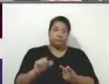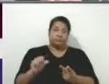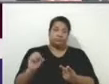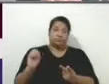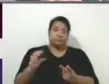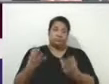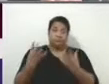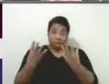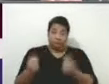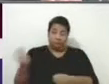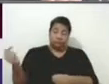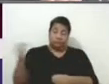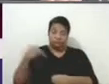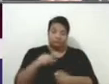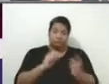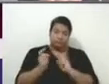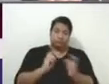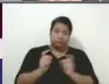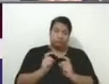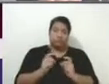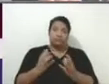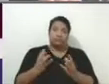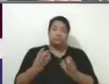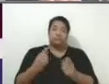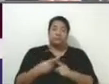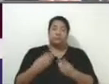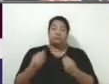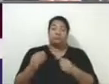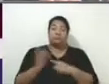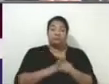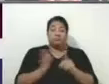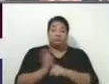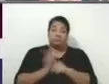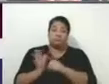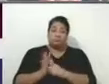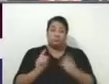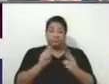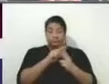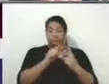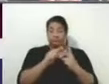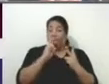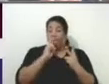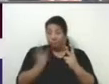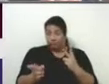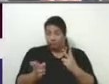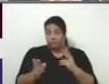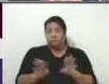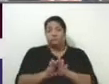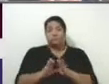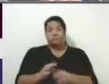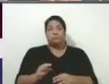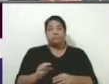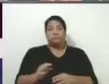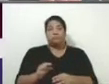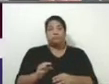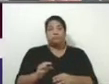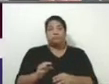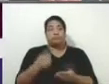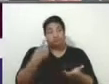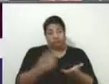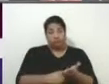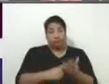esses profissionais, e a buscar, junto com o Poder Legislativo, saídas, buscar